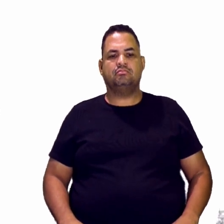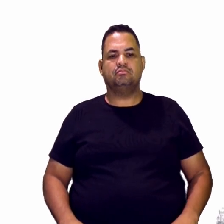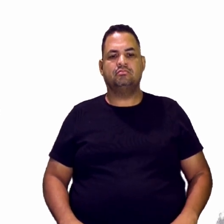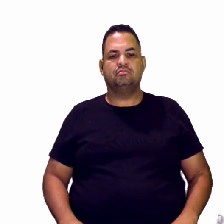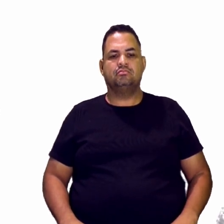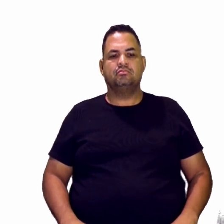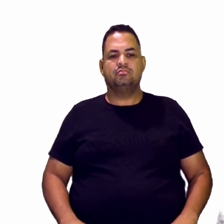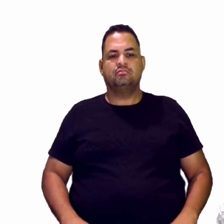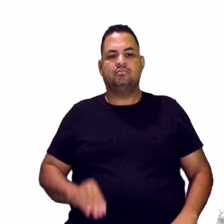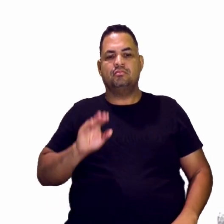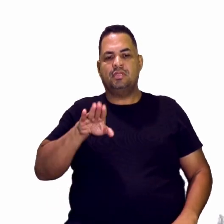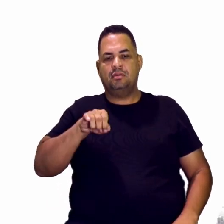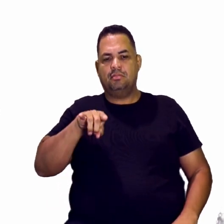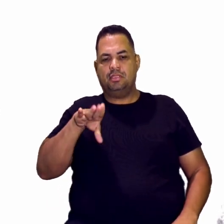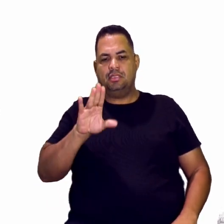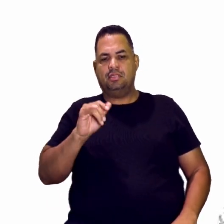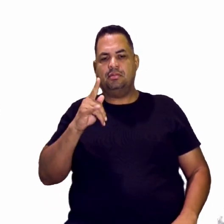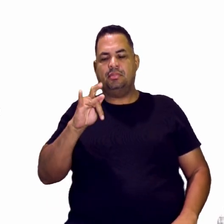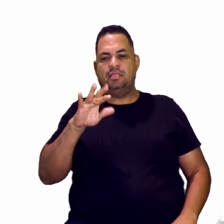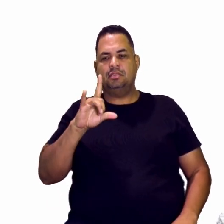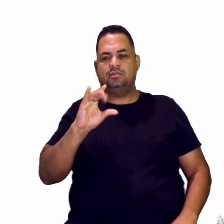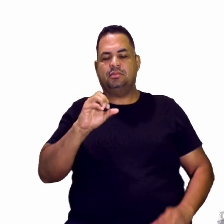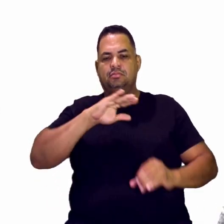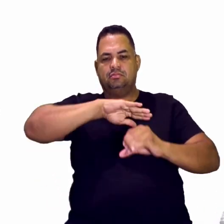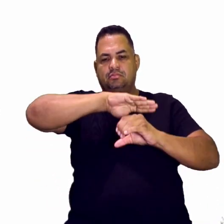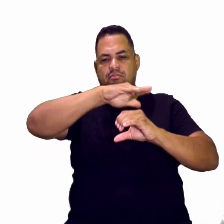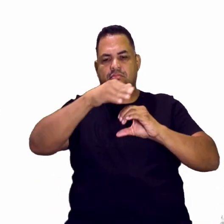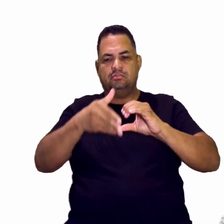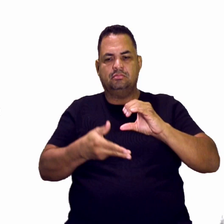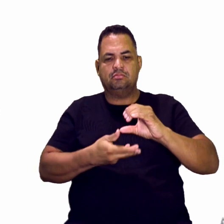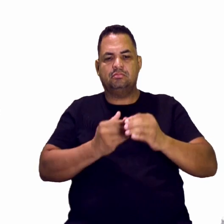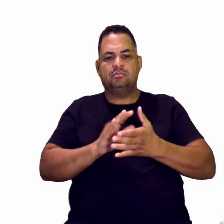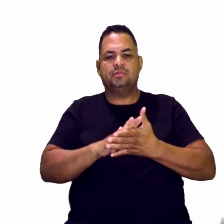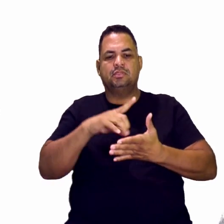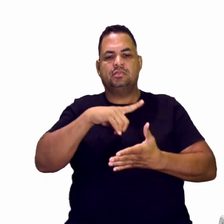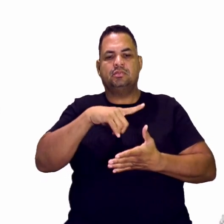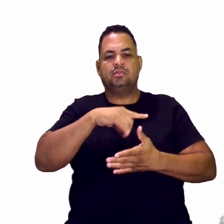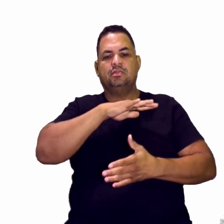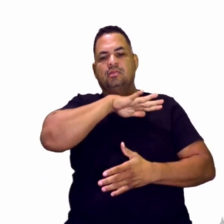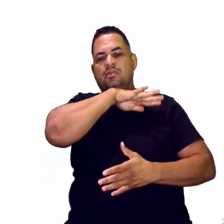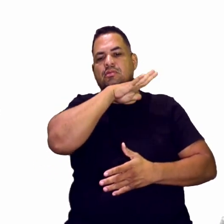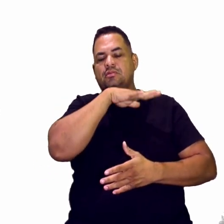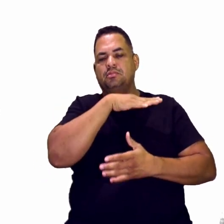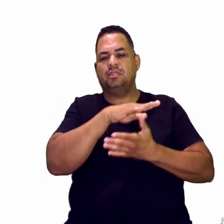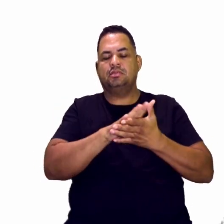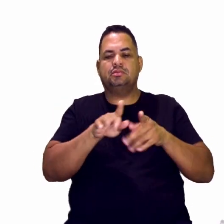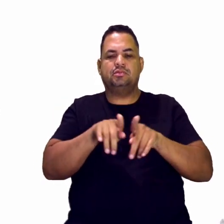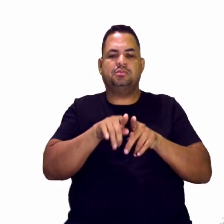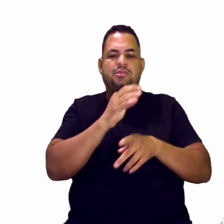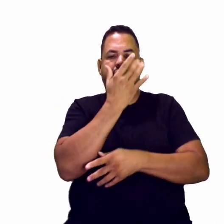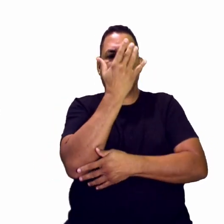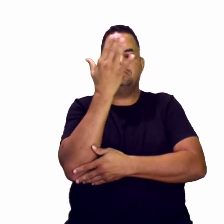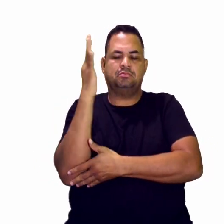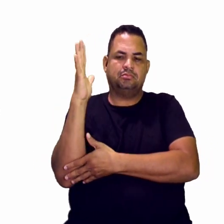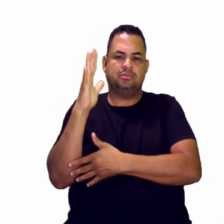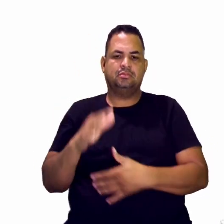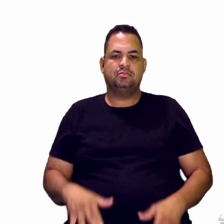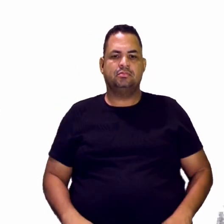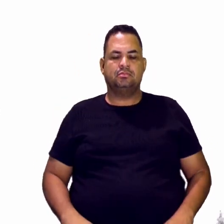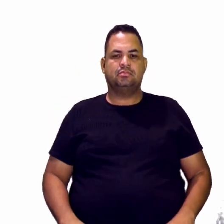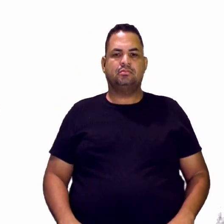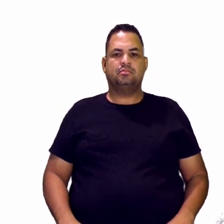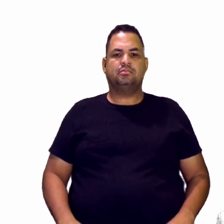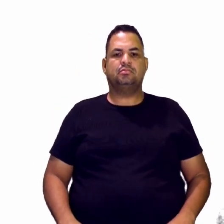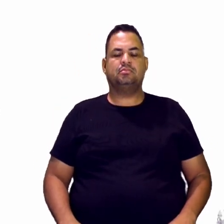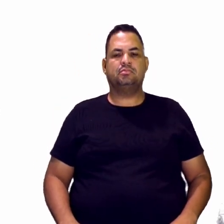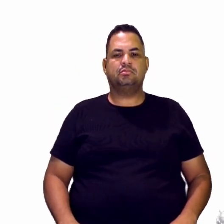plasmática, ela é um envoltório presente tanto em animais como em plantas, tá bom? Então, tanto em animais